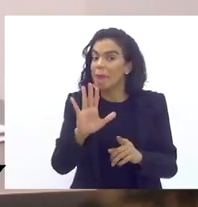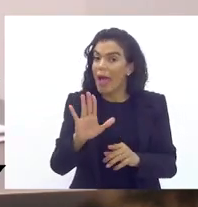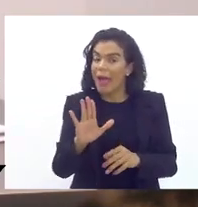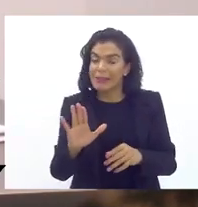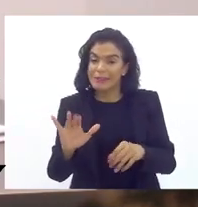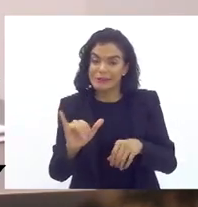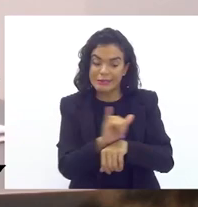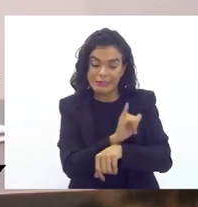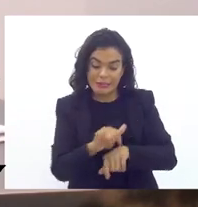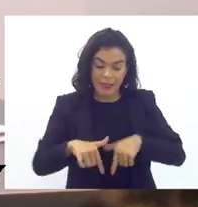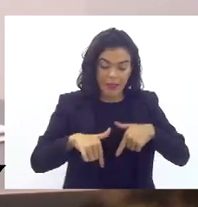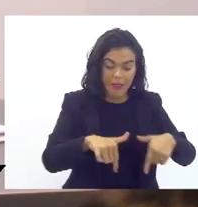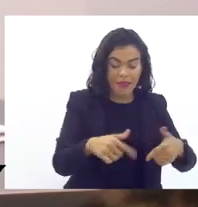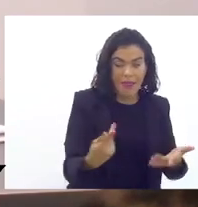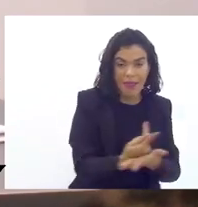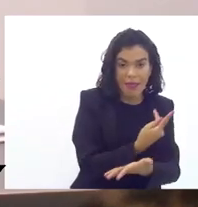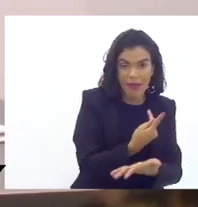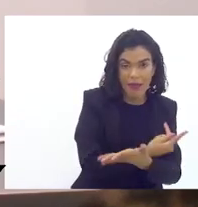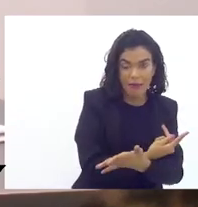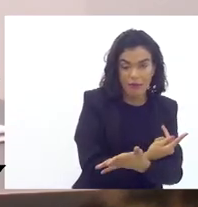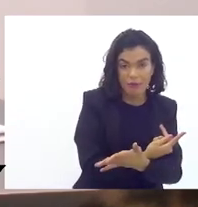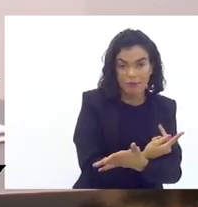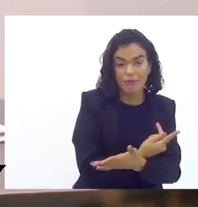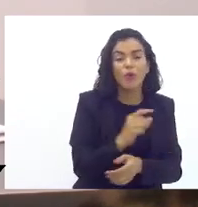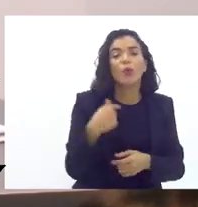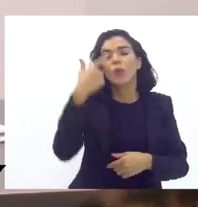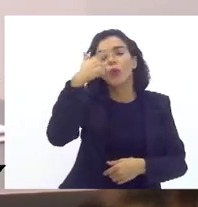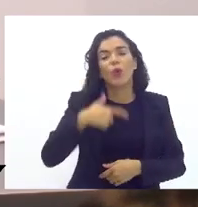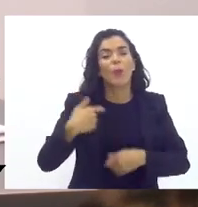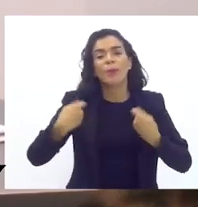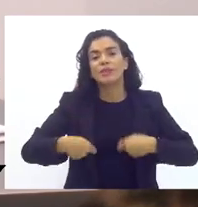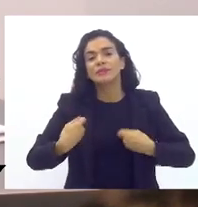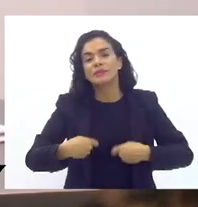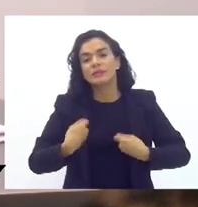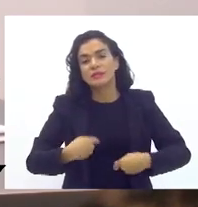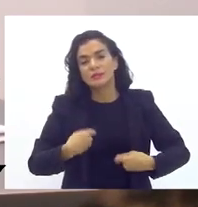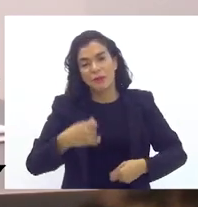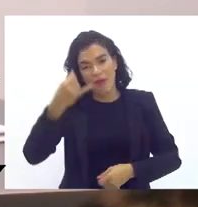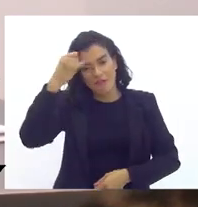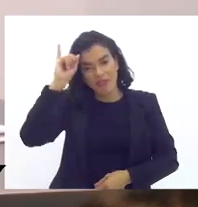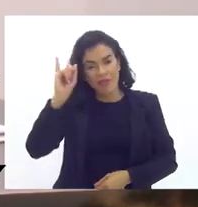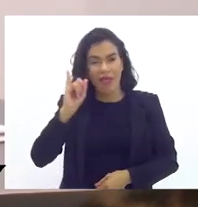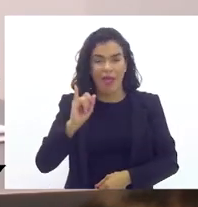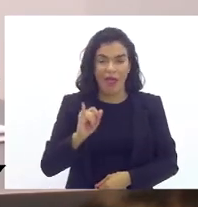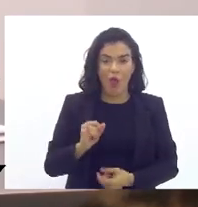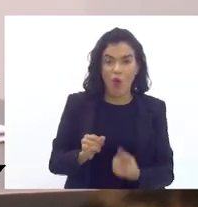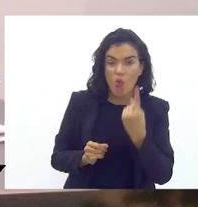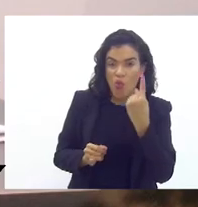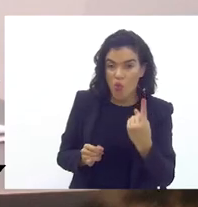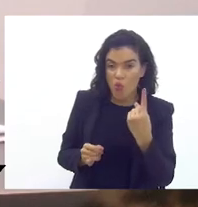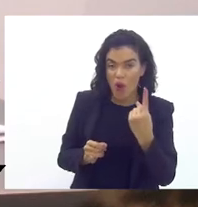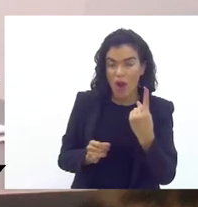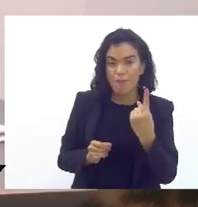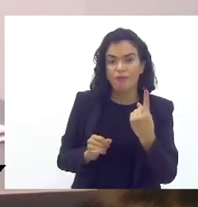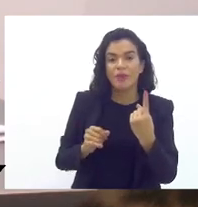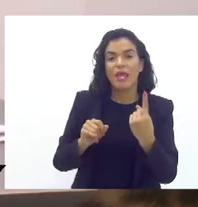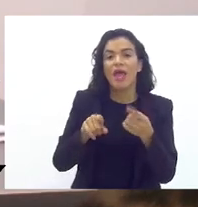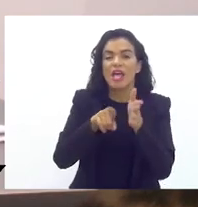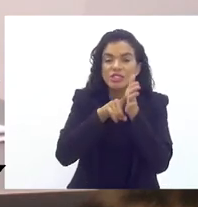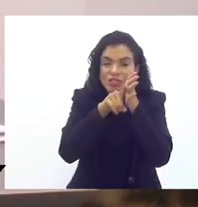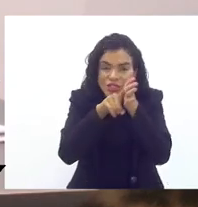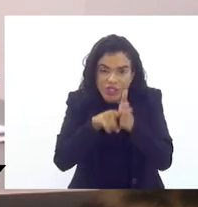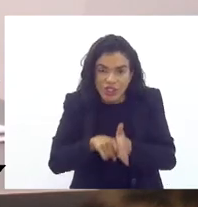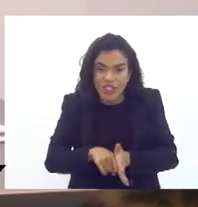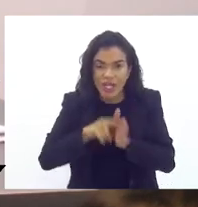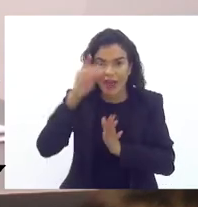é o que eu preciso fazer para evitar essa visão de túnel é uma coisa chamada checagem